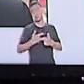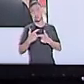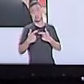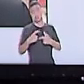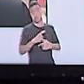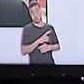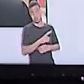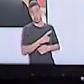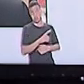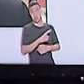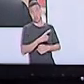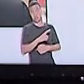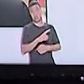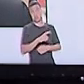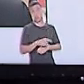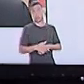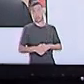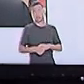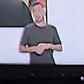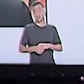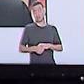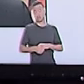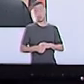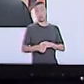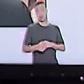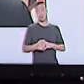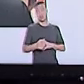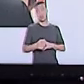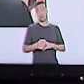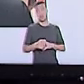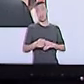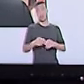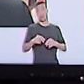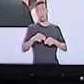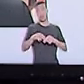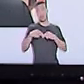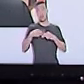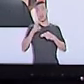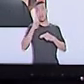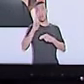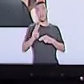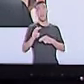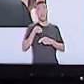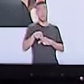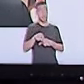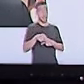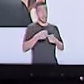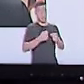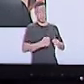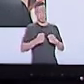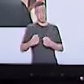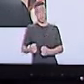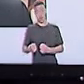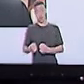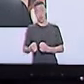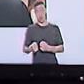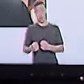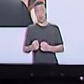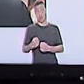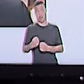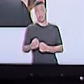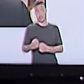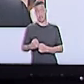estratégias para ampliar a aplicação de precedentes trazendo a garantia dos direitos e a efetividade das normas como